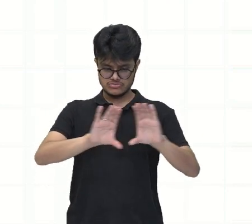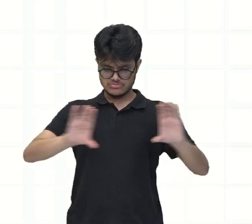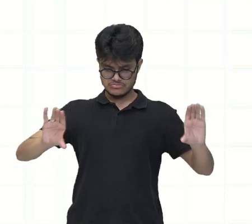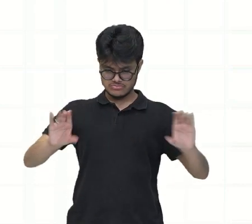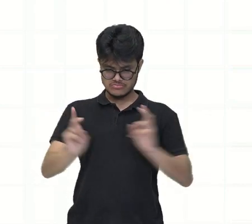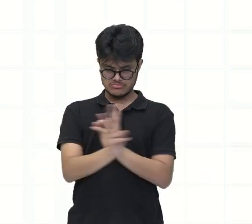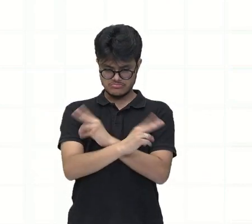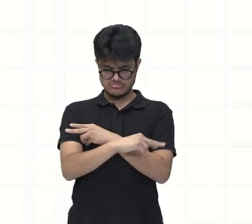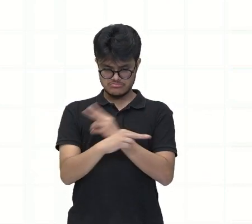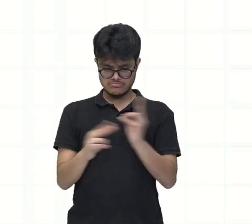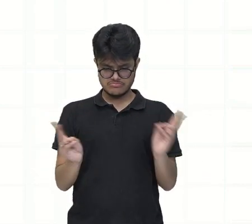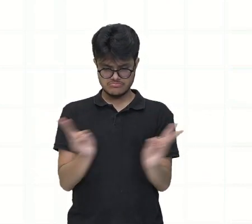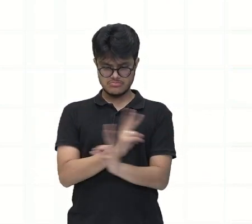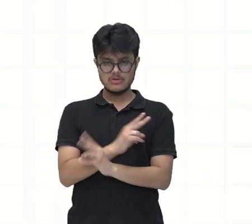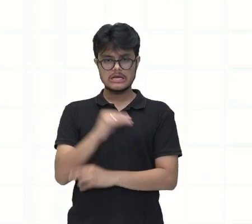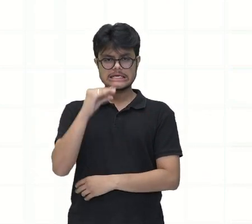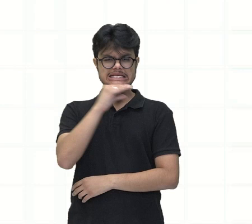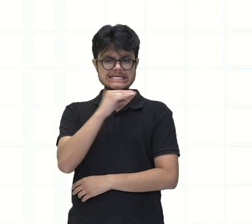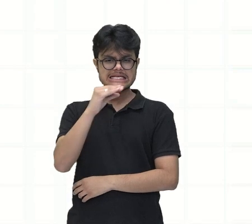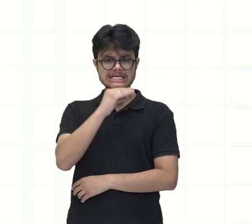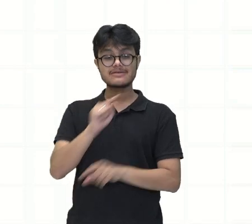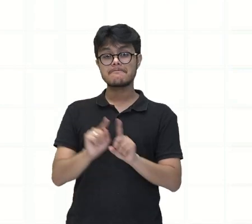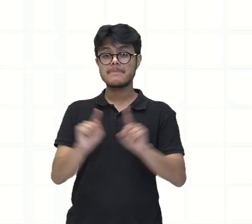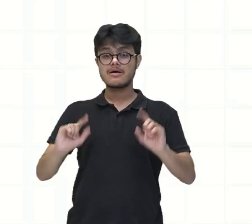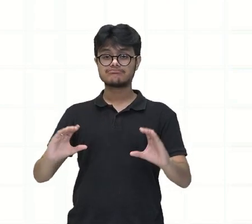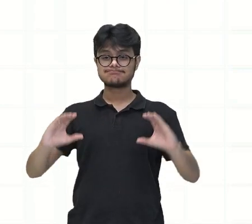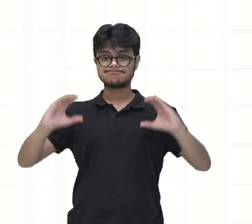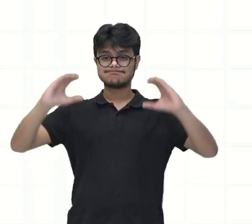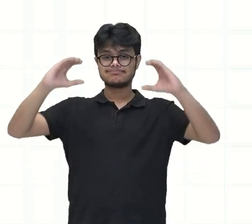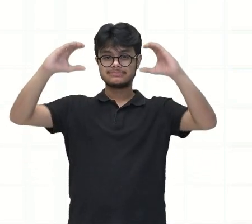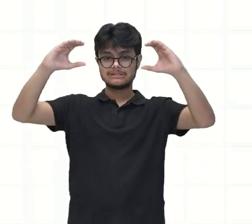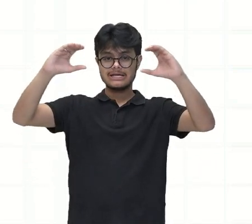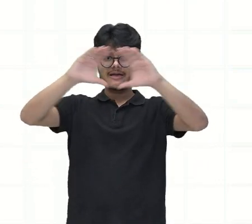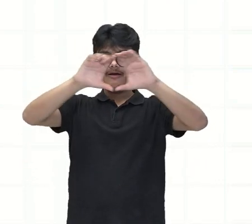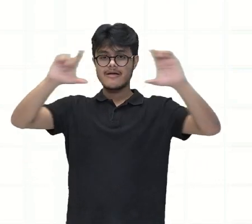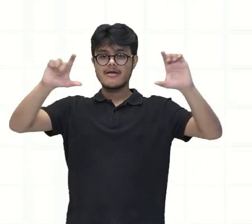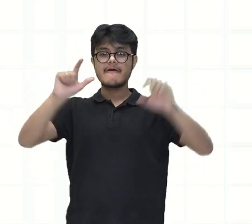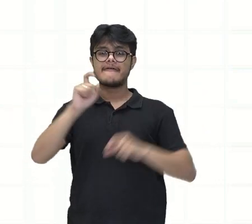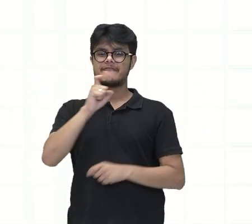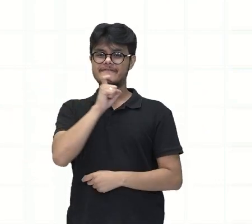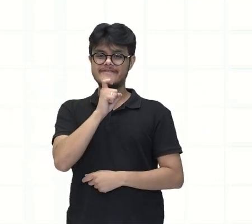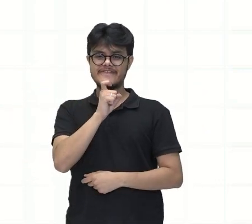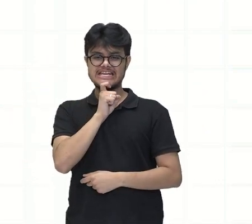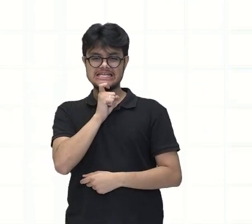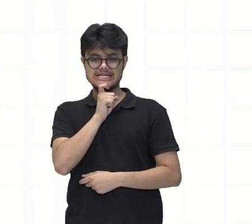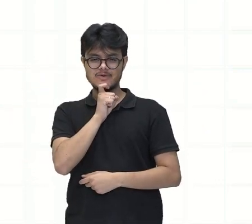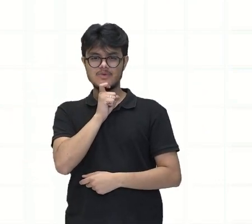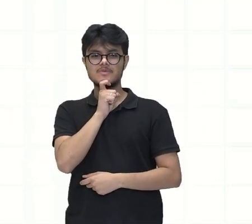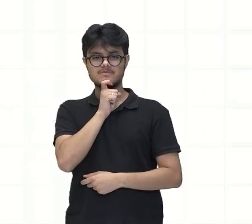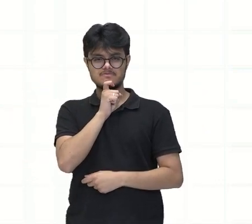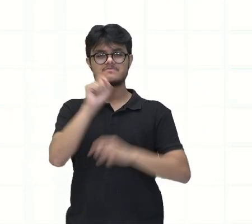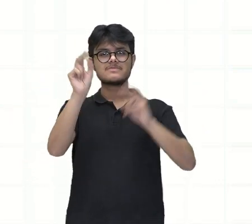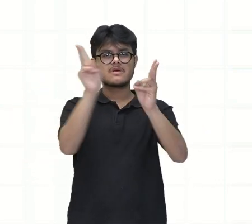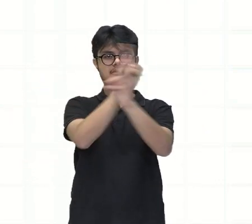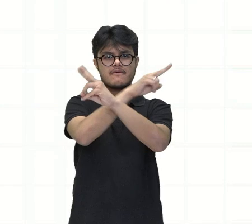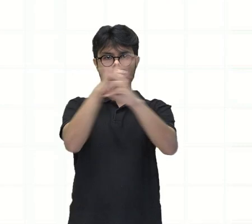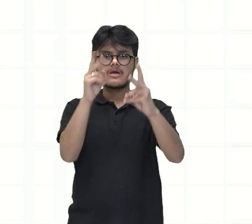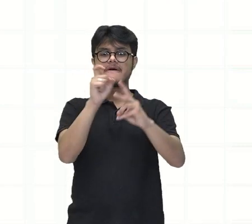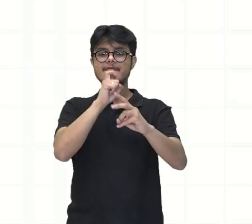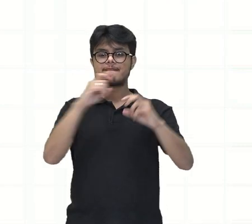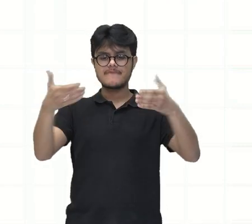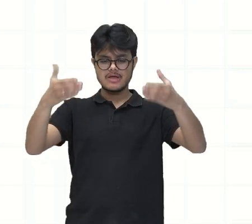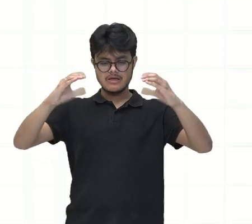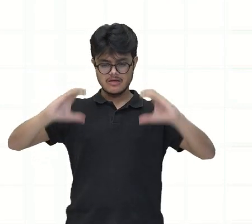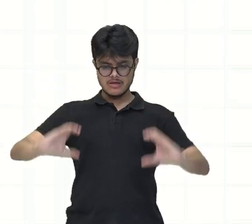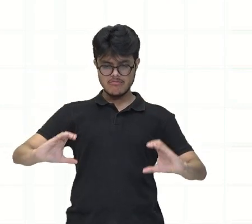atmosfera. Então, nós temos aí que estes correntes de ar frio e ar quente vão